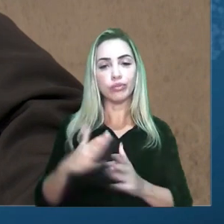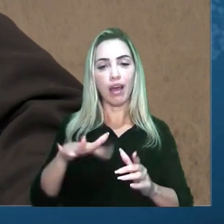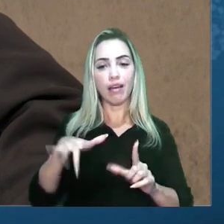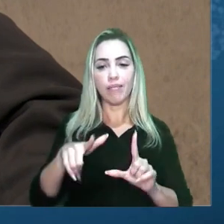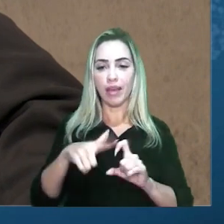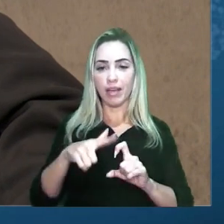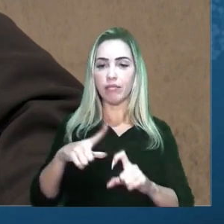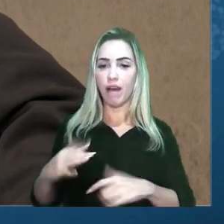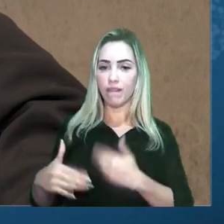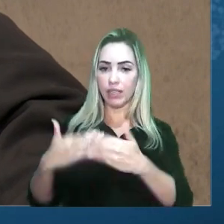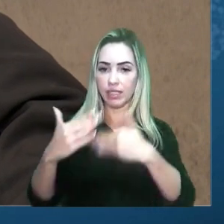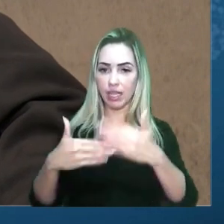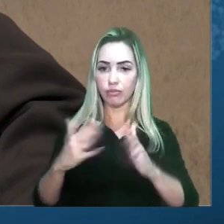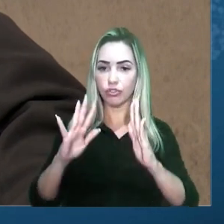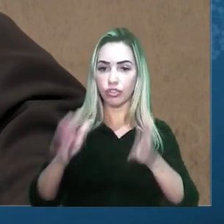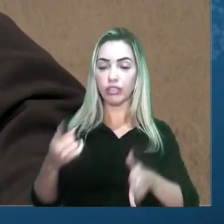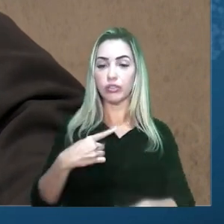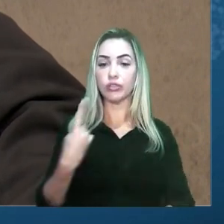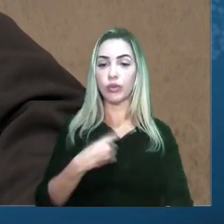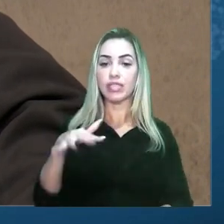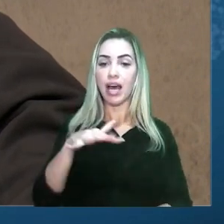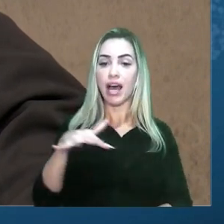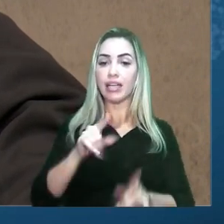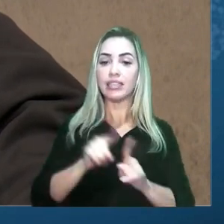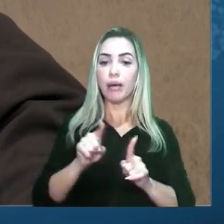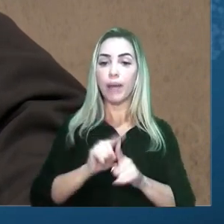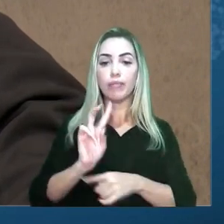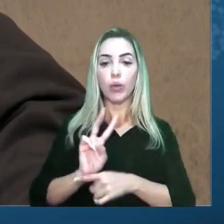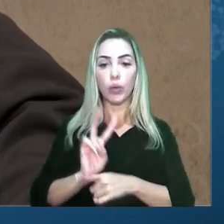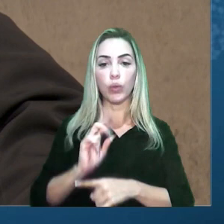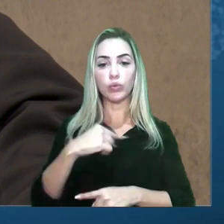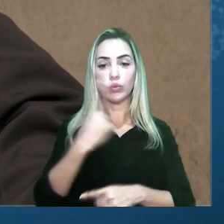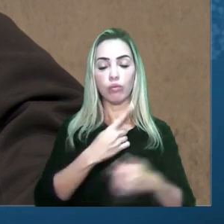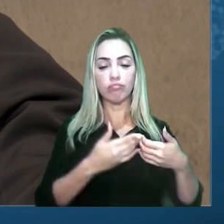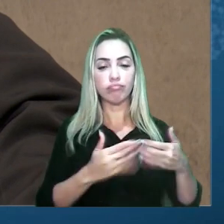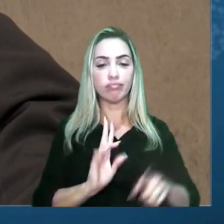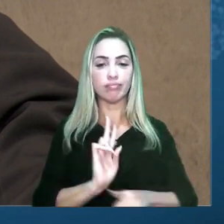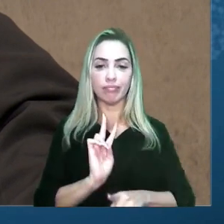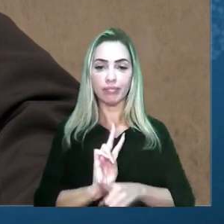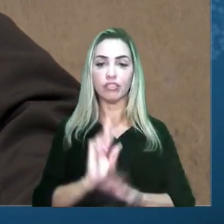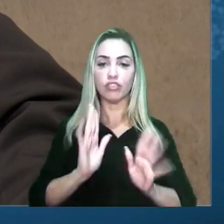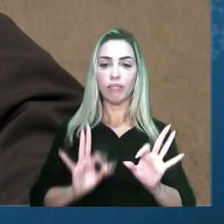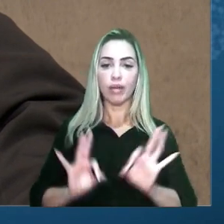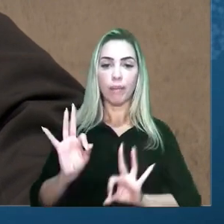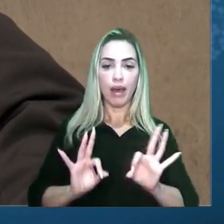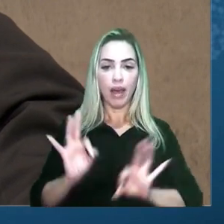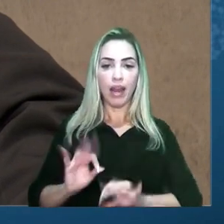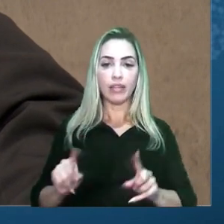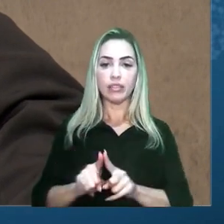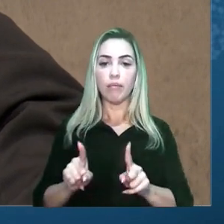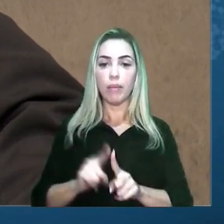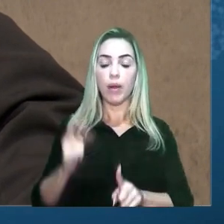avançado bastante. Também a nossa área de piloto, lá, a nossa planta piloto, também está sendo preparada para poder dar